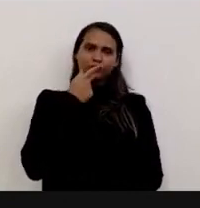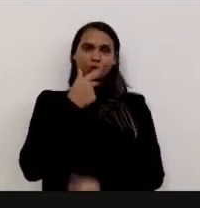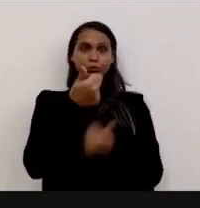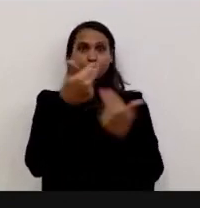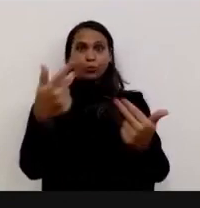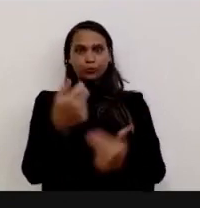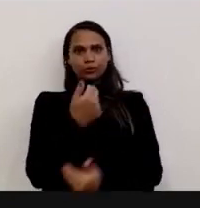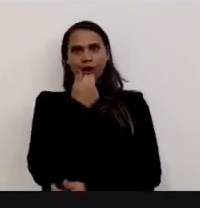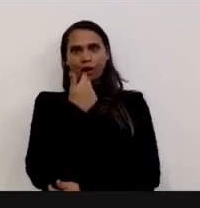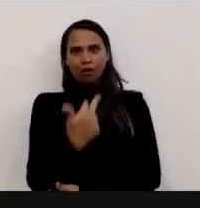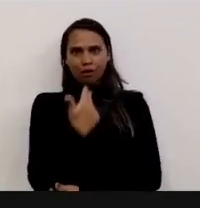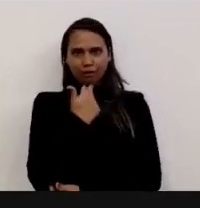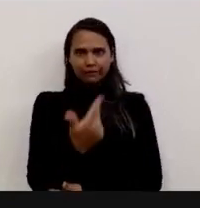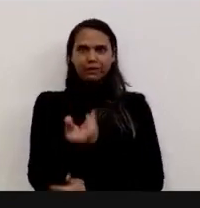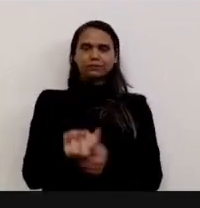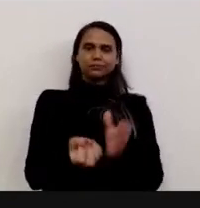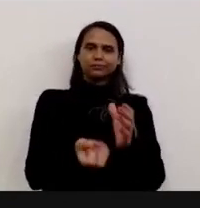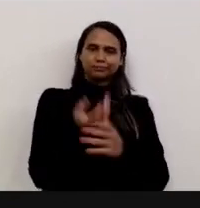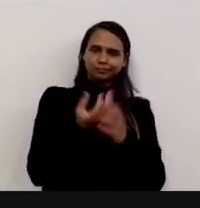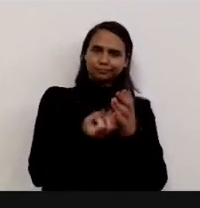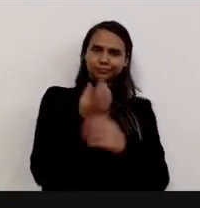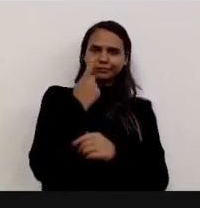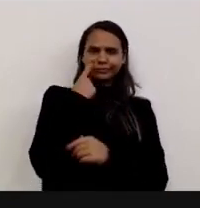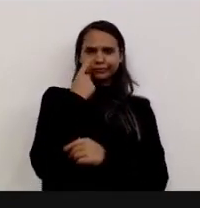nós vimos nessa mesa